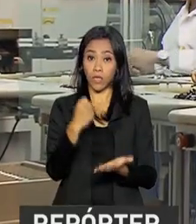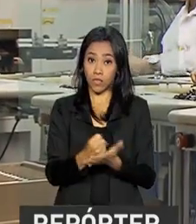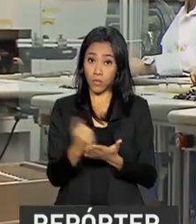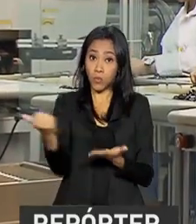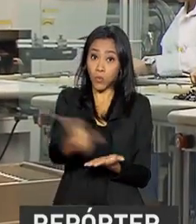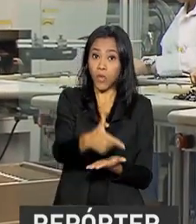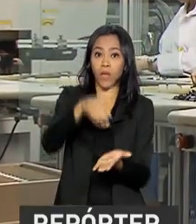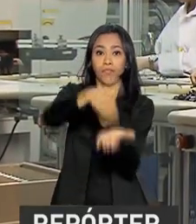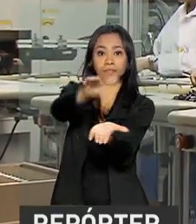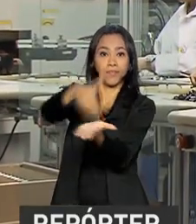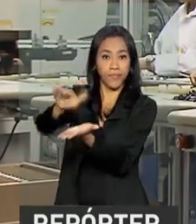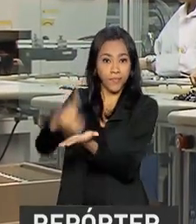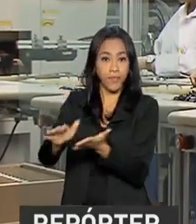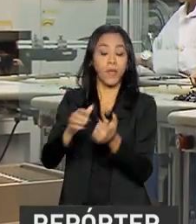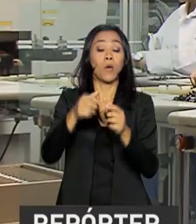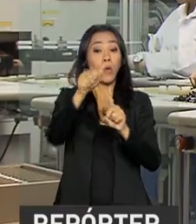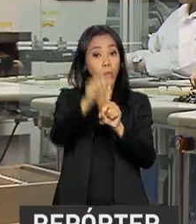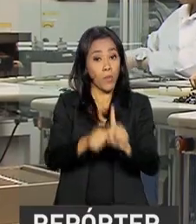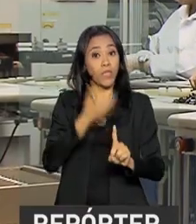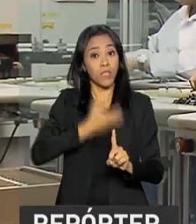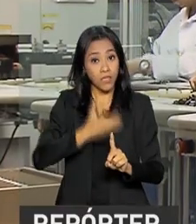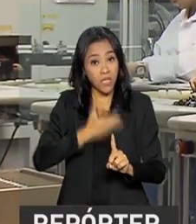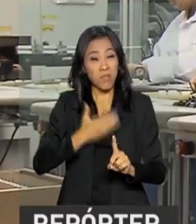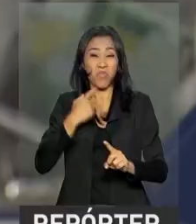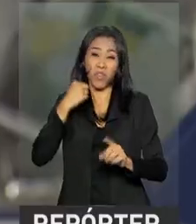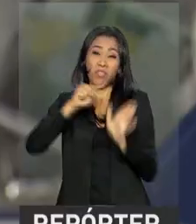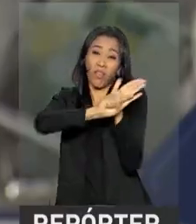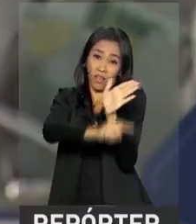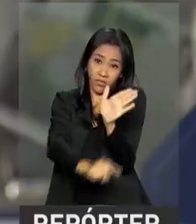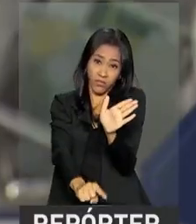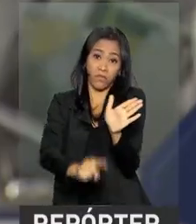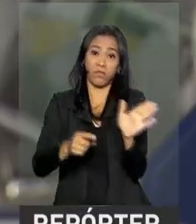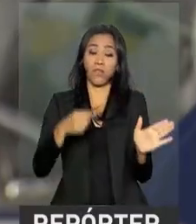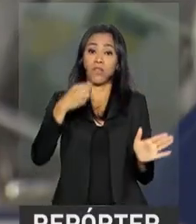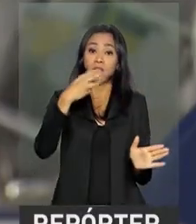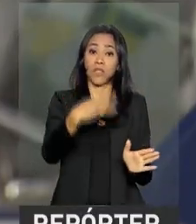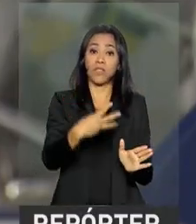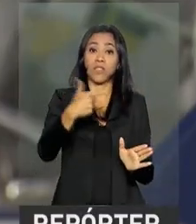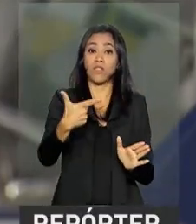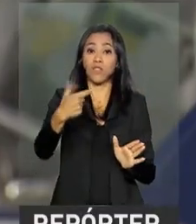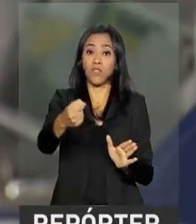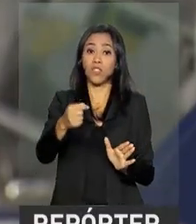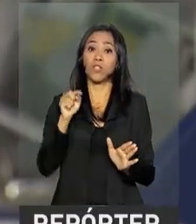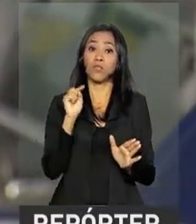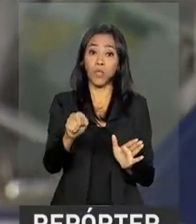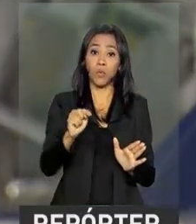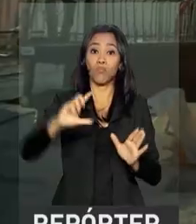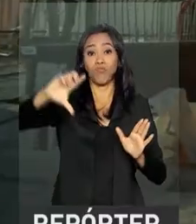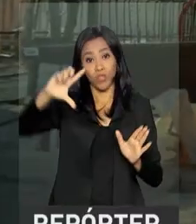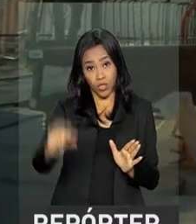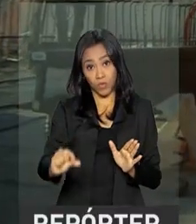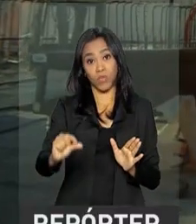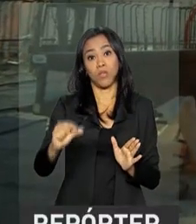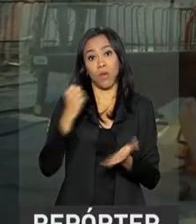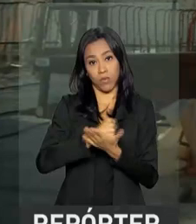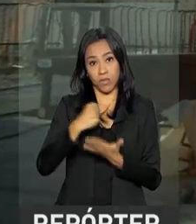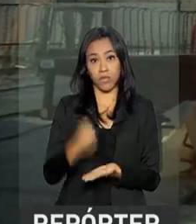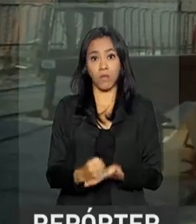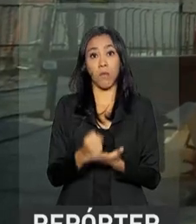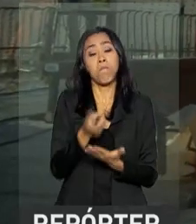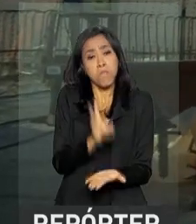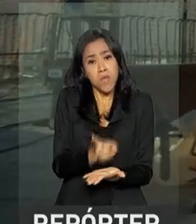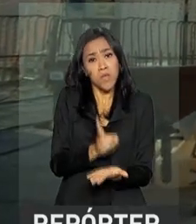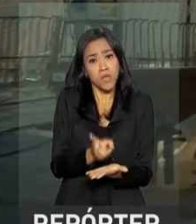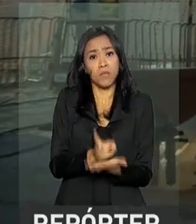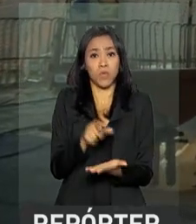mês de dezembro foi o único que apresentou dados negativos com 328 mil postos a menos mesmo assim um